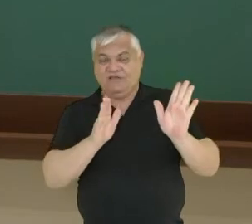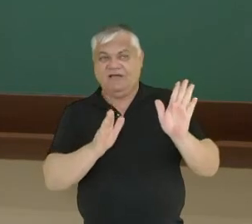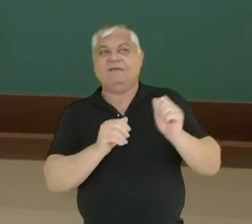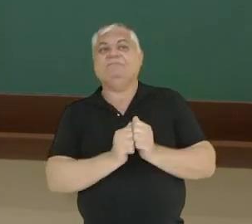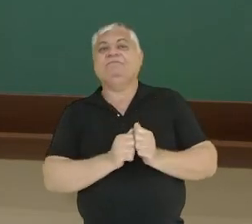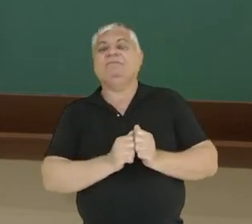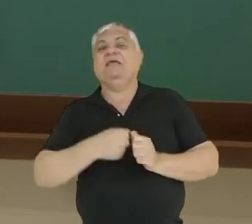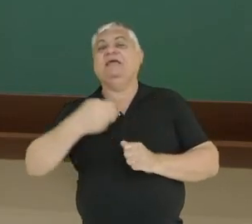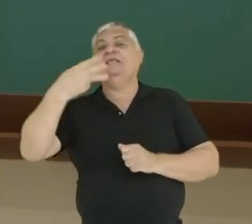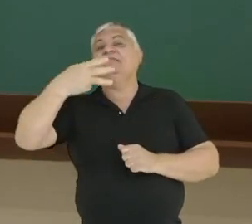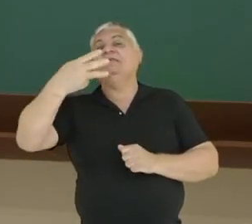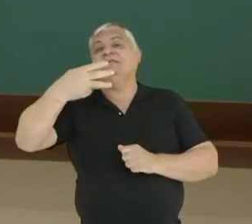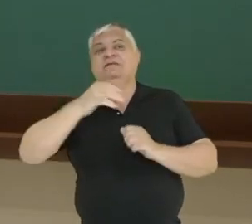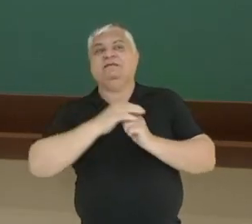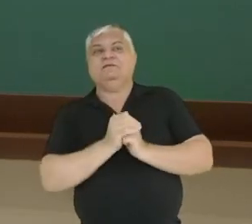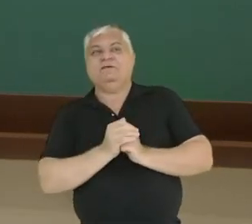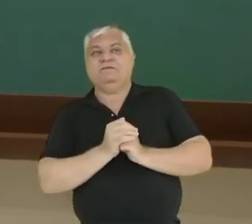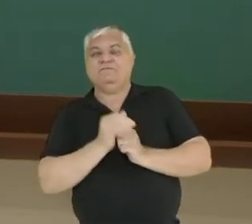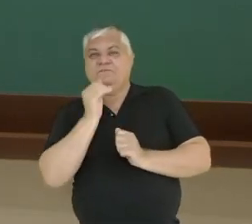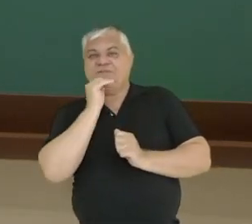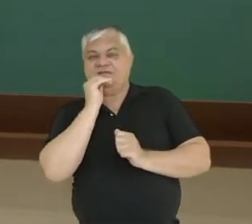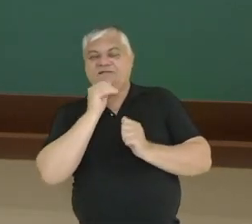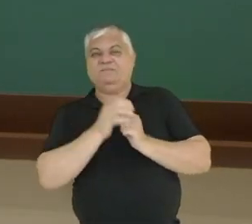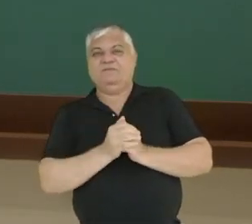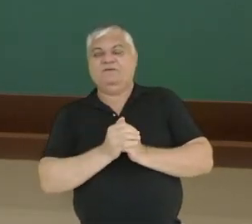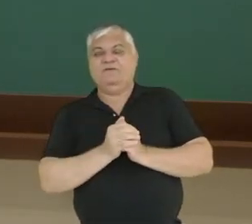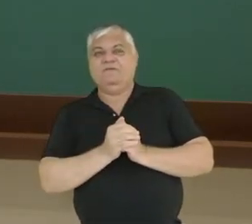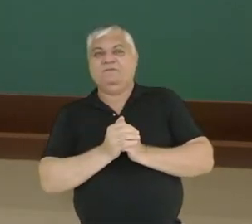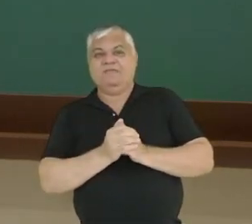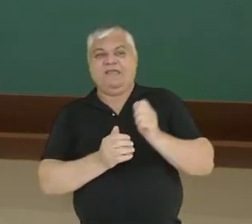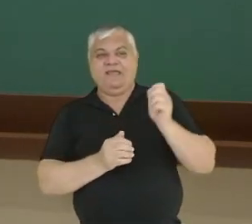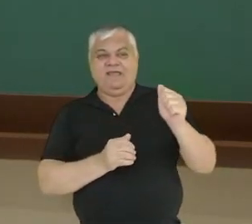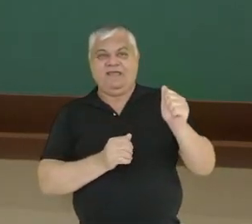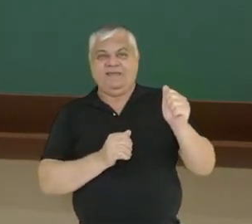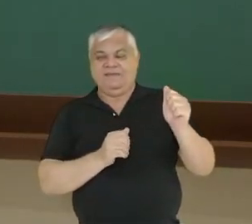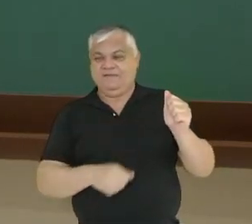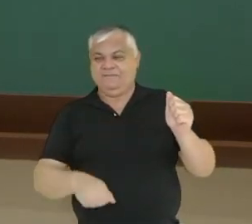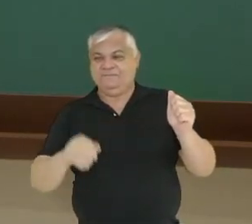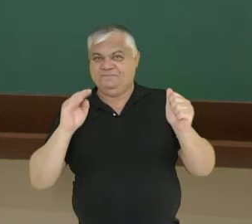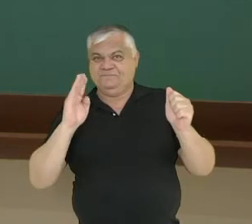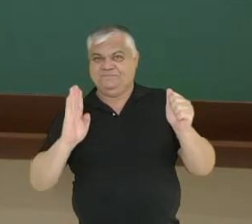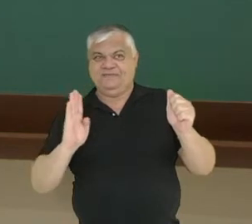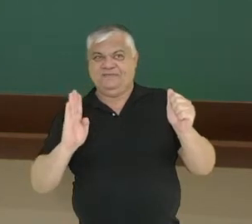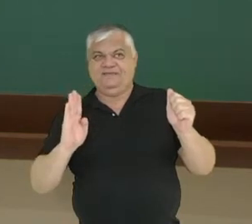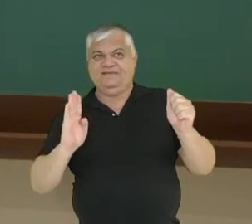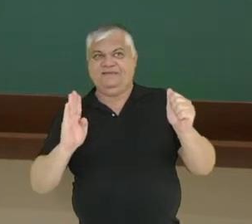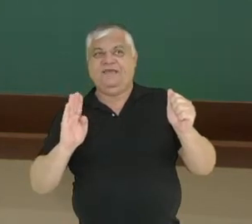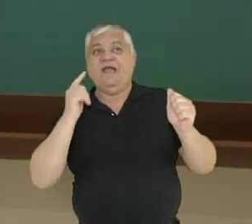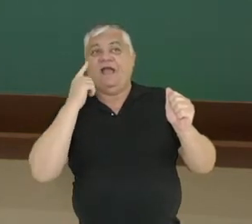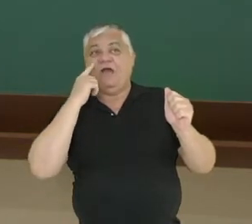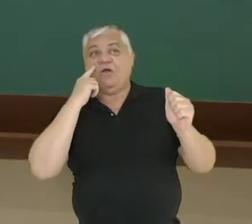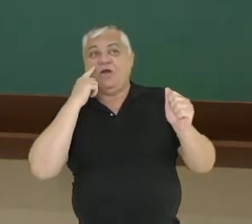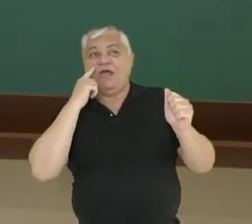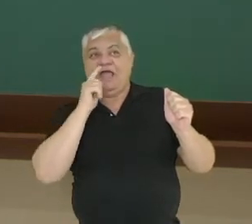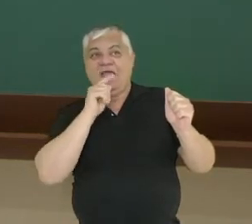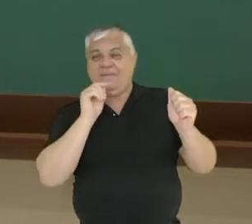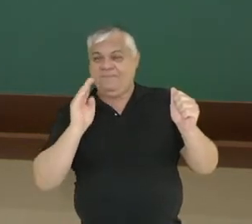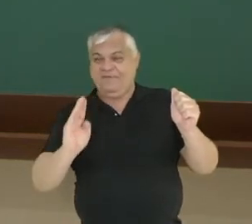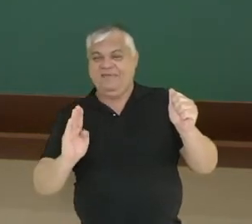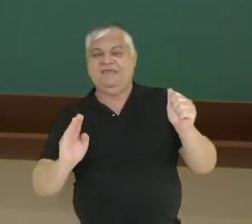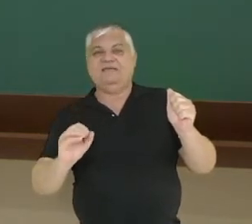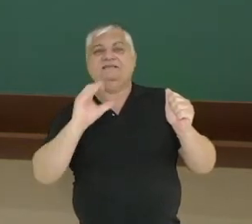próximo passo. Então, vocês vão agora fazer aqui, ó, ligar os pontinhos